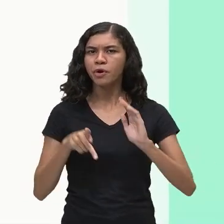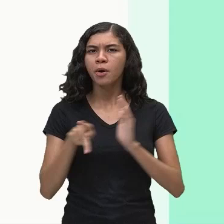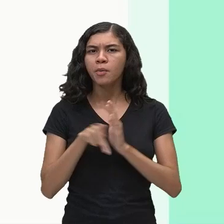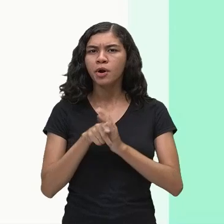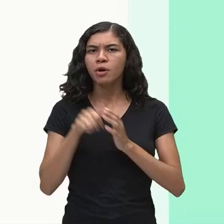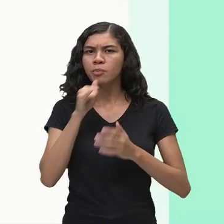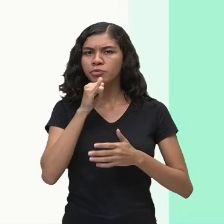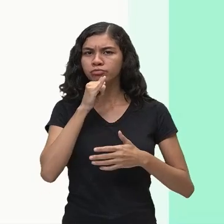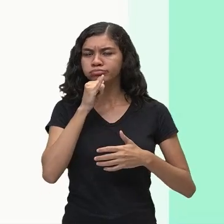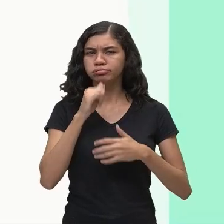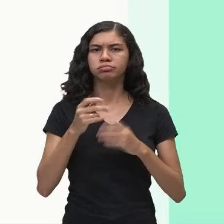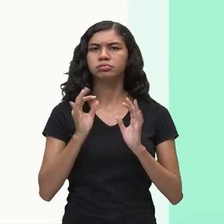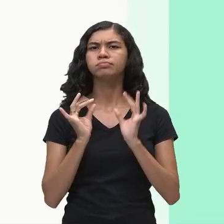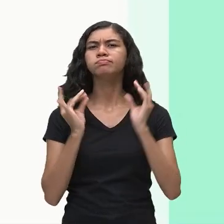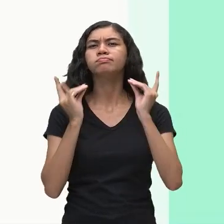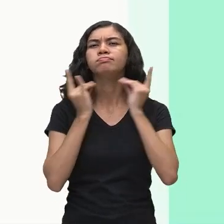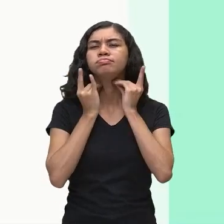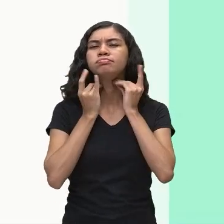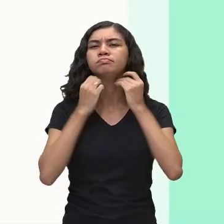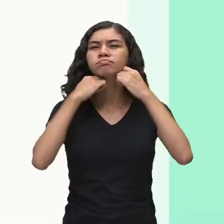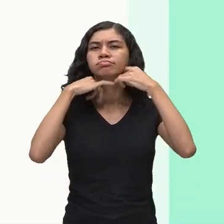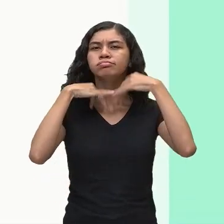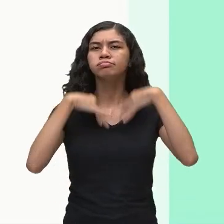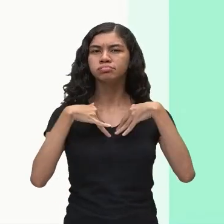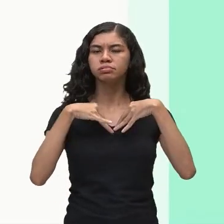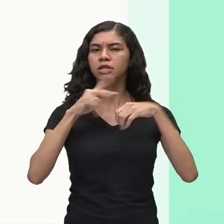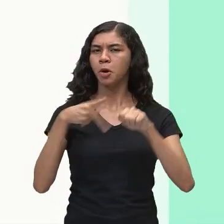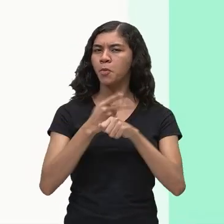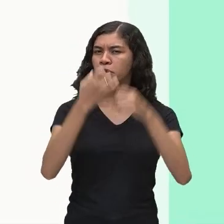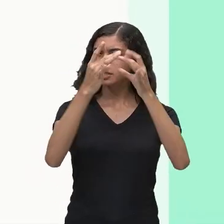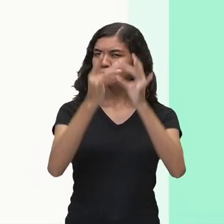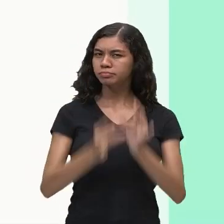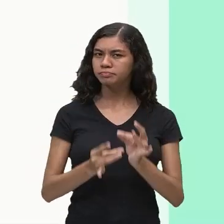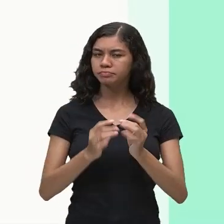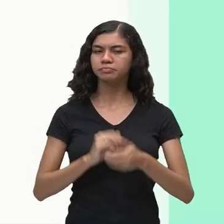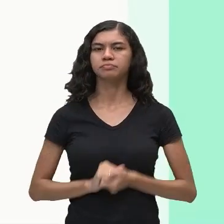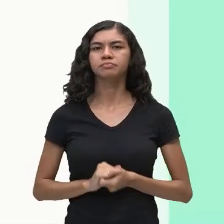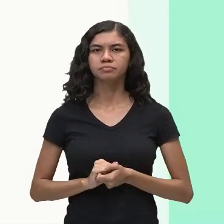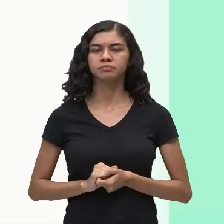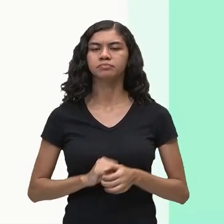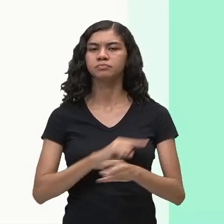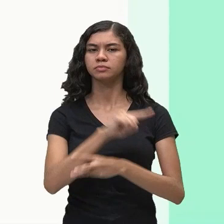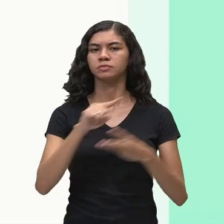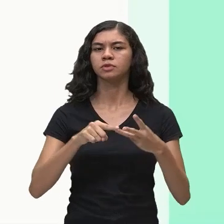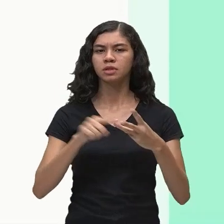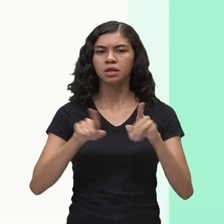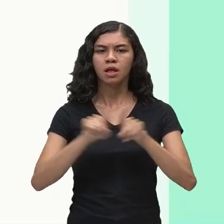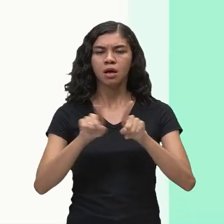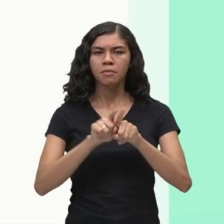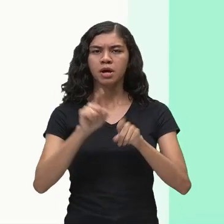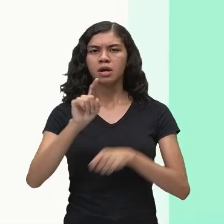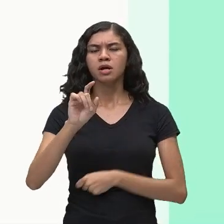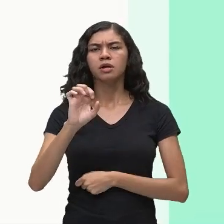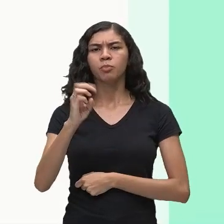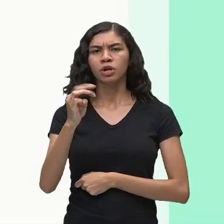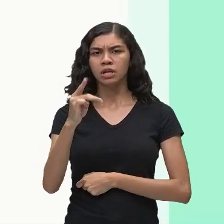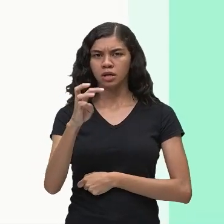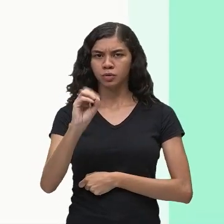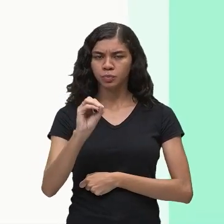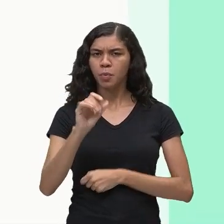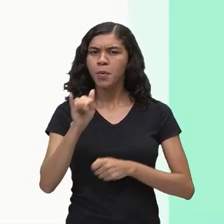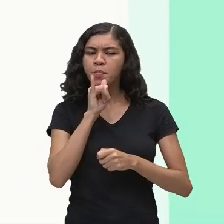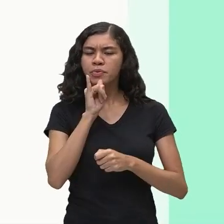da tireoide, que é uma glândula que a gente vai ver daqui a pouquinho. Nós temos o hormônio folículo estimulante, que também é chamado